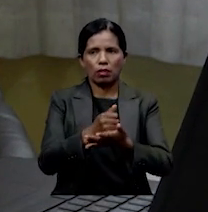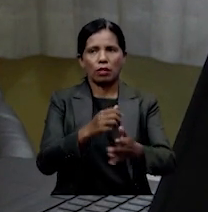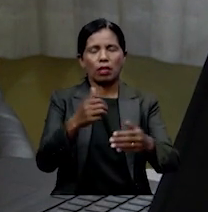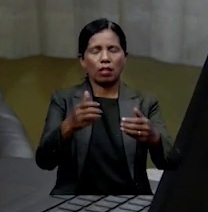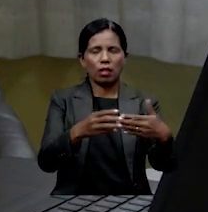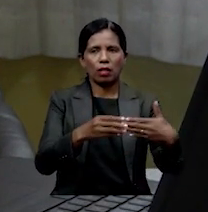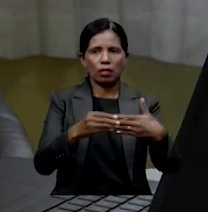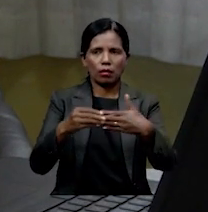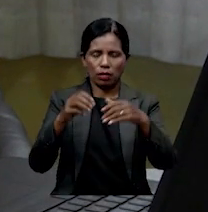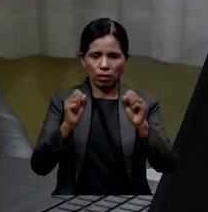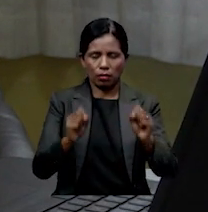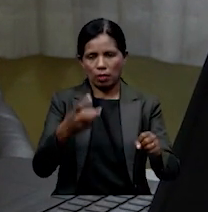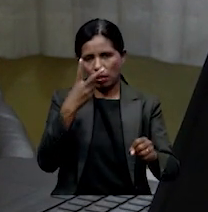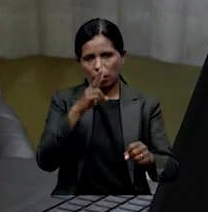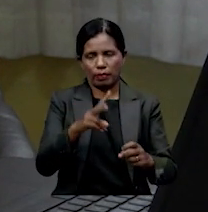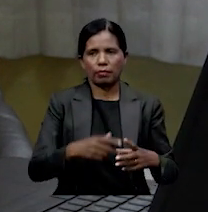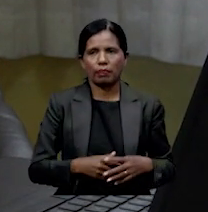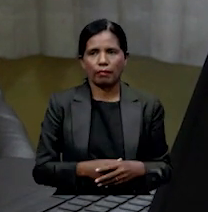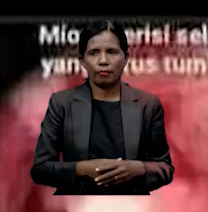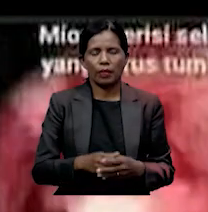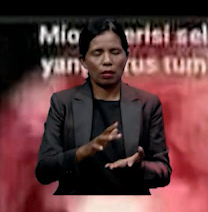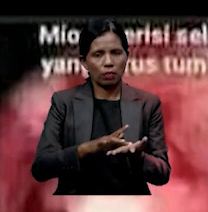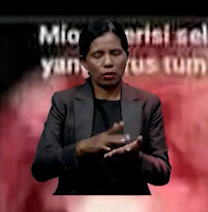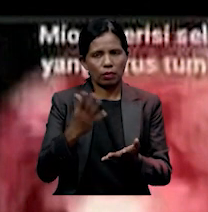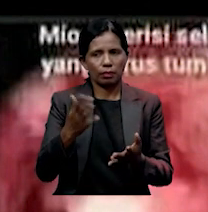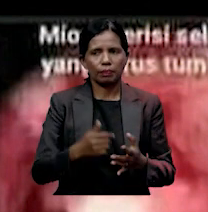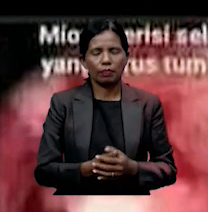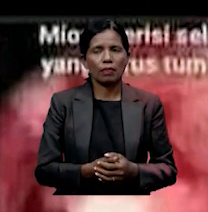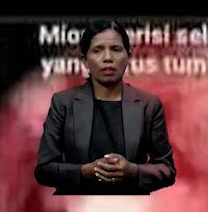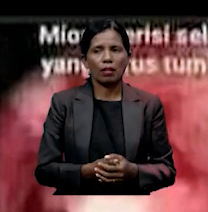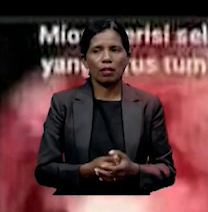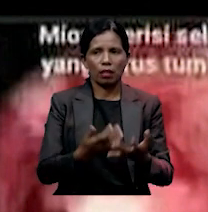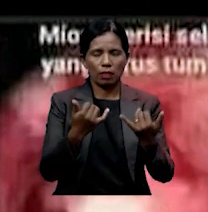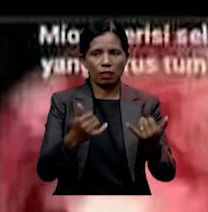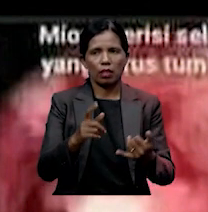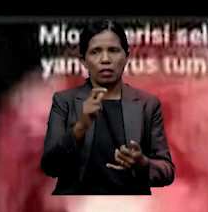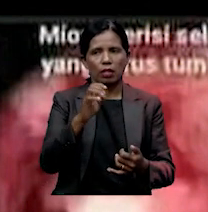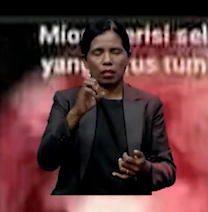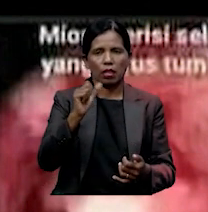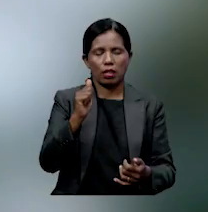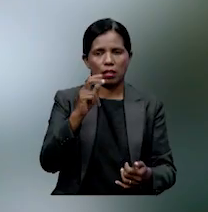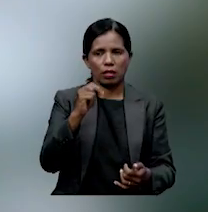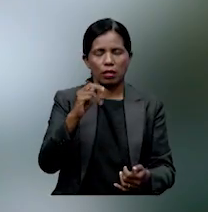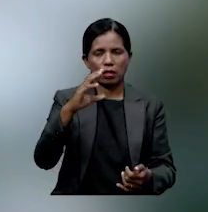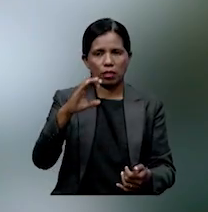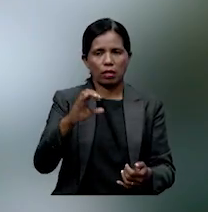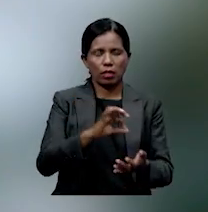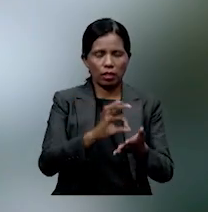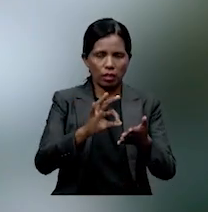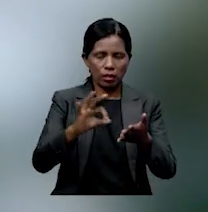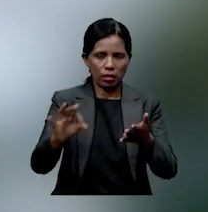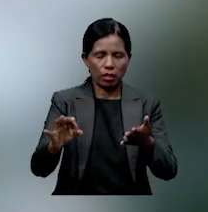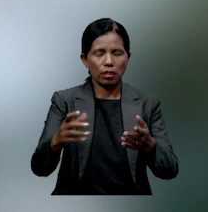a donar para a Tubele Harei. A Moro, sim. Dedaune, Tianchi, Maca Resisto Ona, Sirne Produto, Item